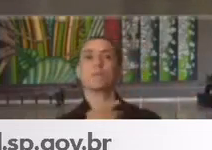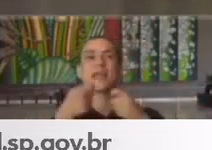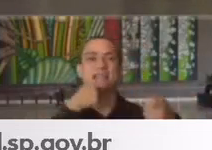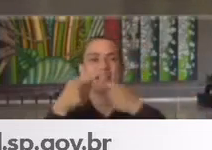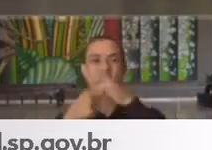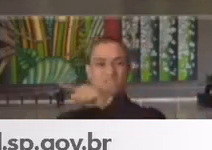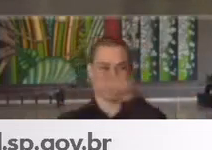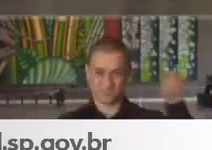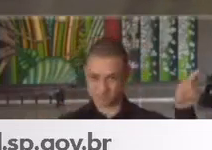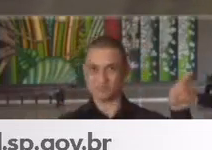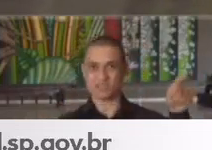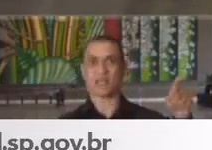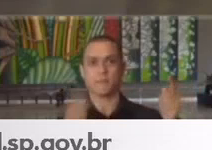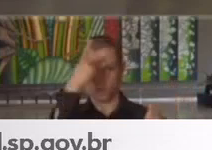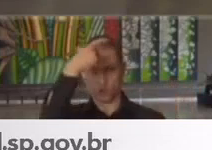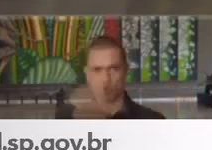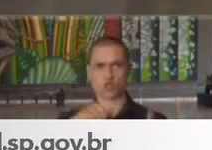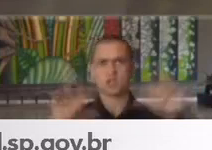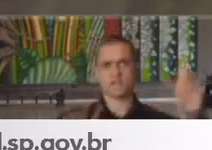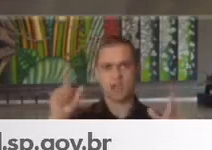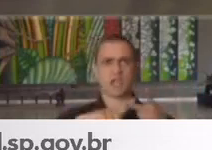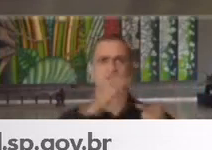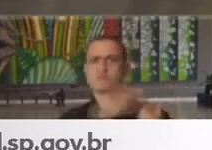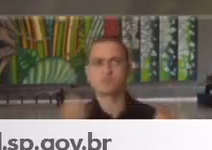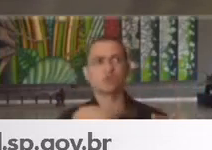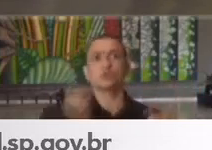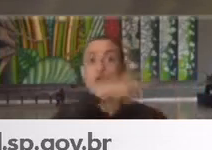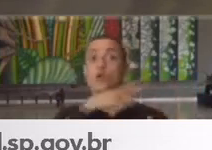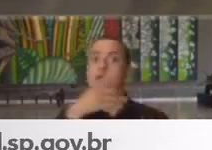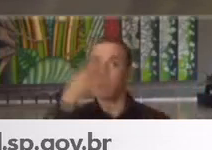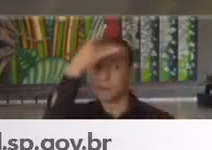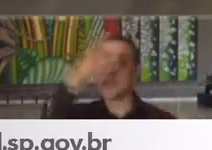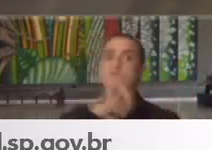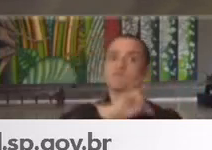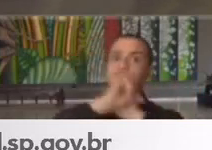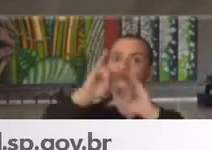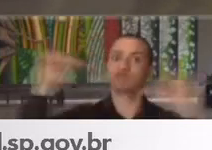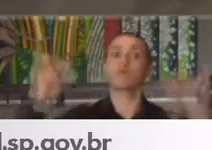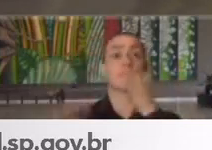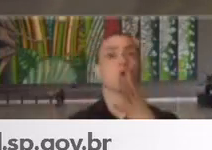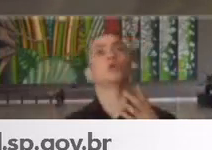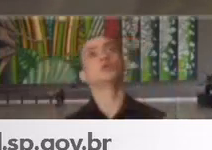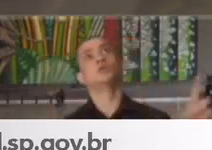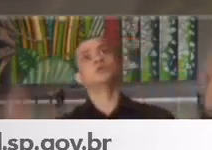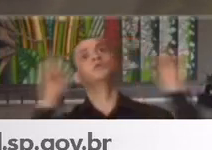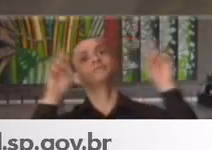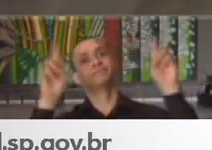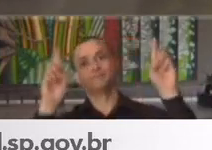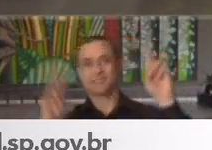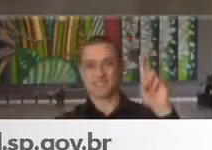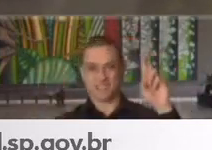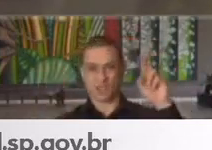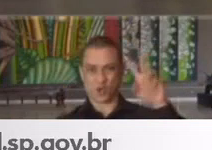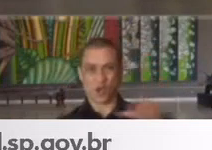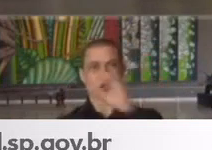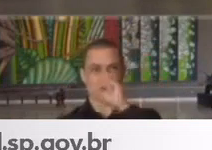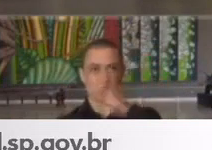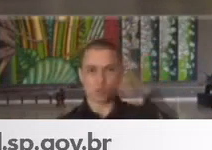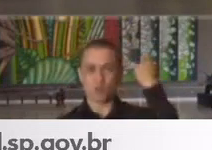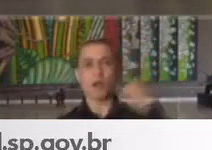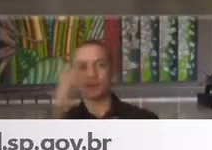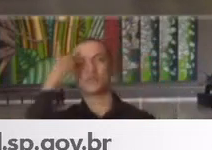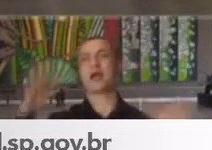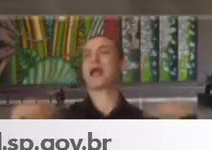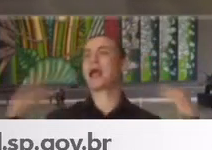tem dado, levando conscientização, levando informação à população, que a gente espera que cenas como essa não se repitam na cidade de